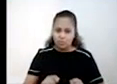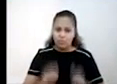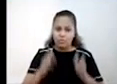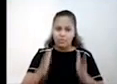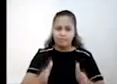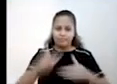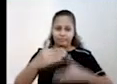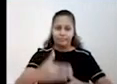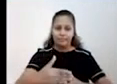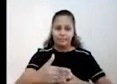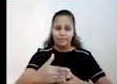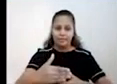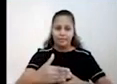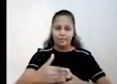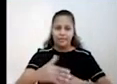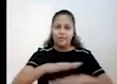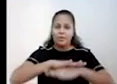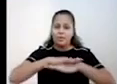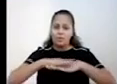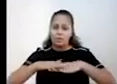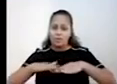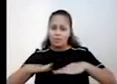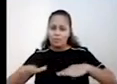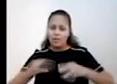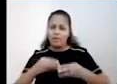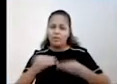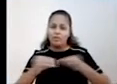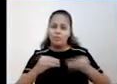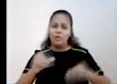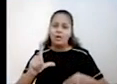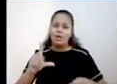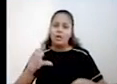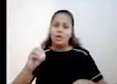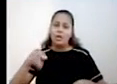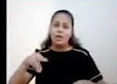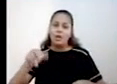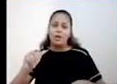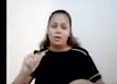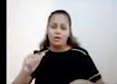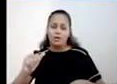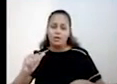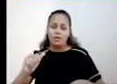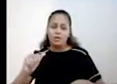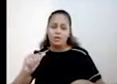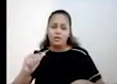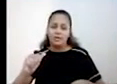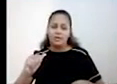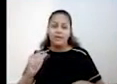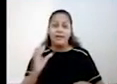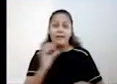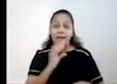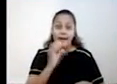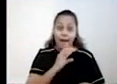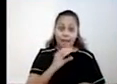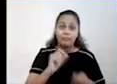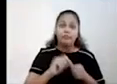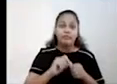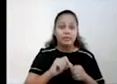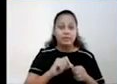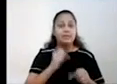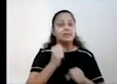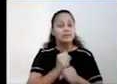de caixas plásticas e coberta com lona. Uma das características desses abrigos é a rápida